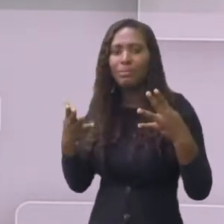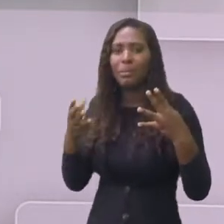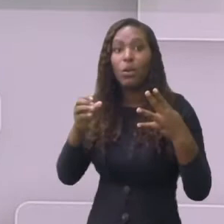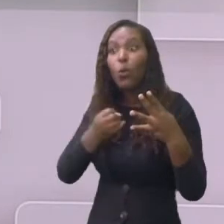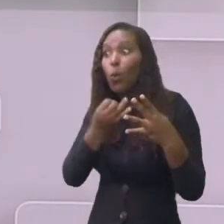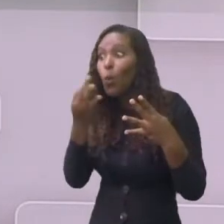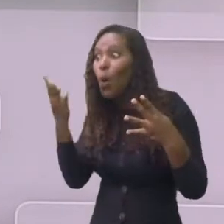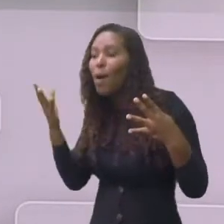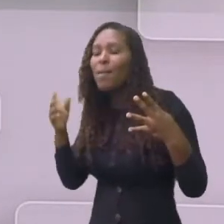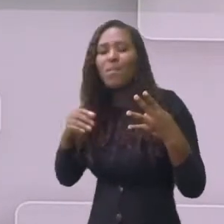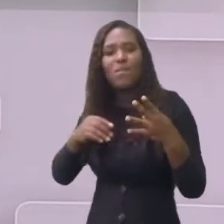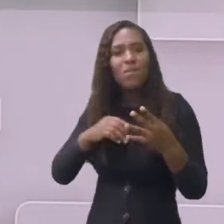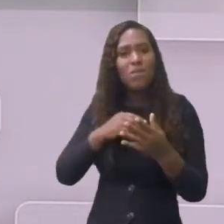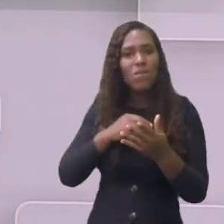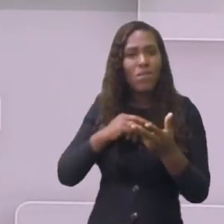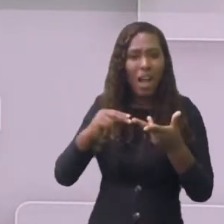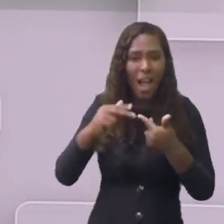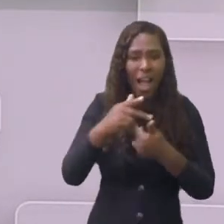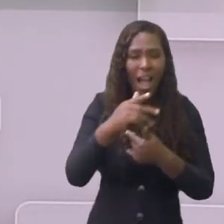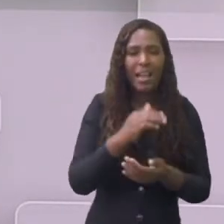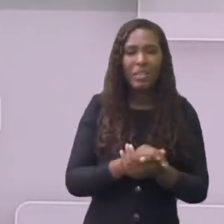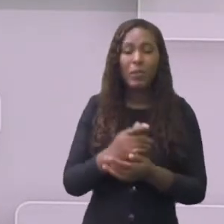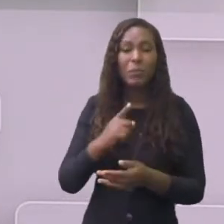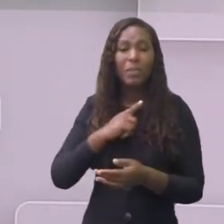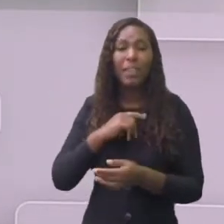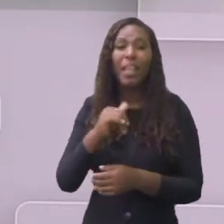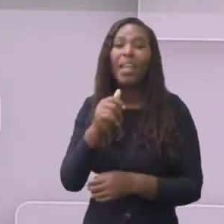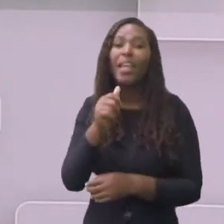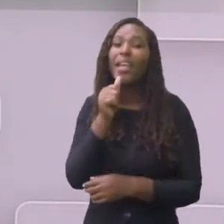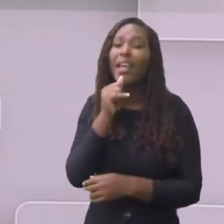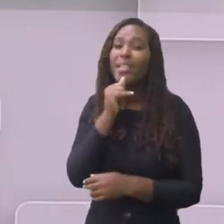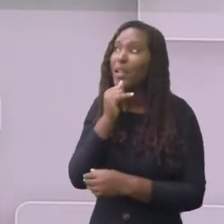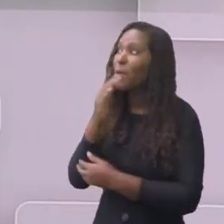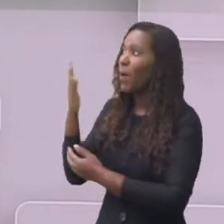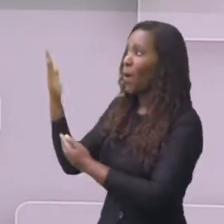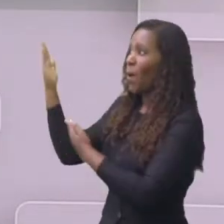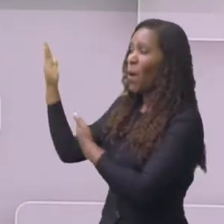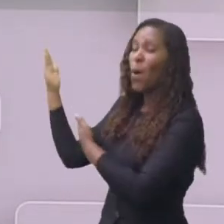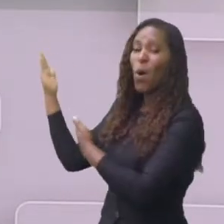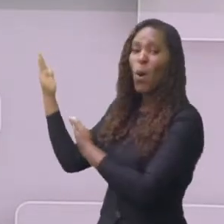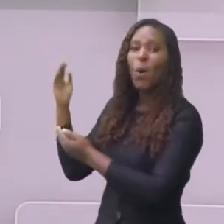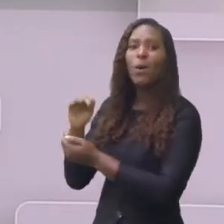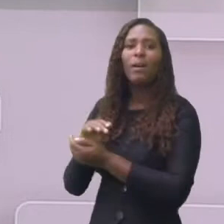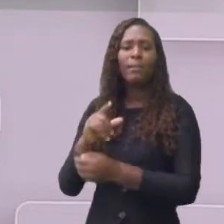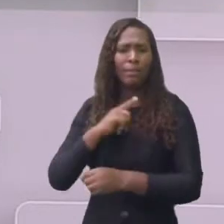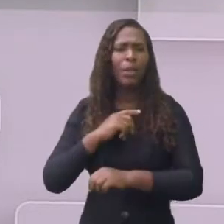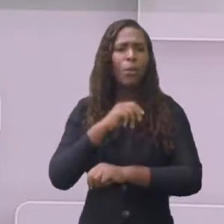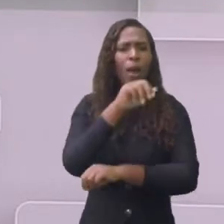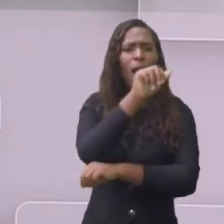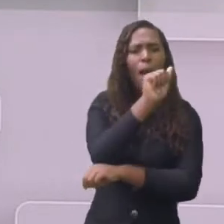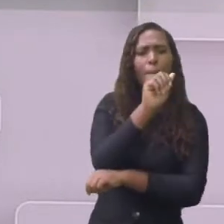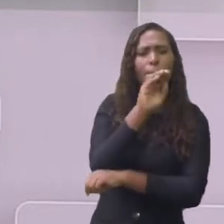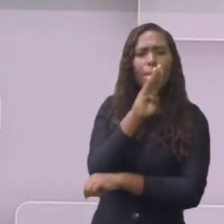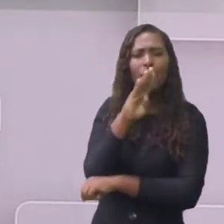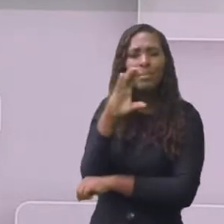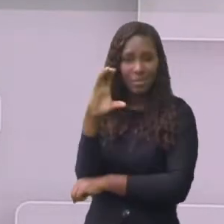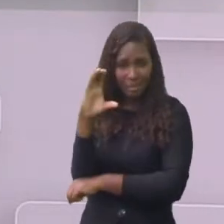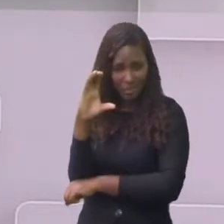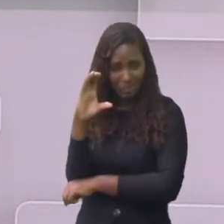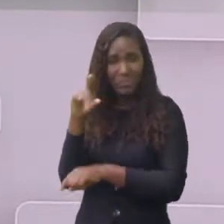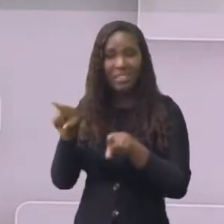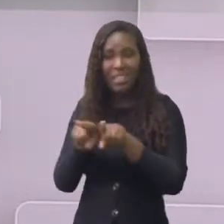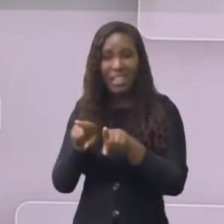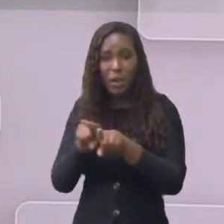para vocês alguns exemplos de sinais gráficos. Eu trouxe as letras do alfabeto e os sinais de pontuação. Então, se